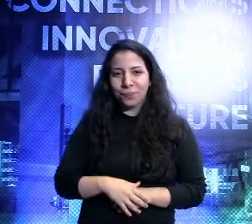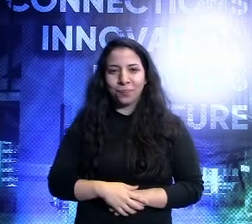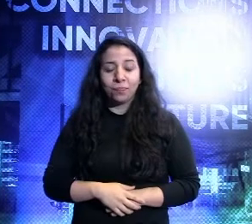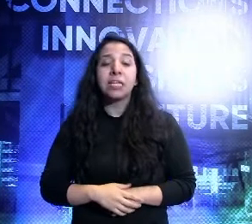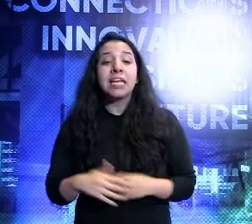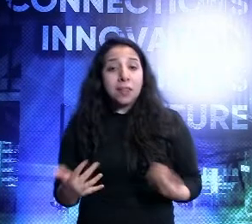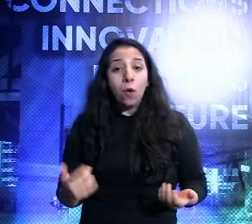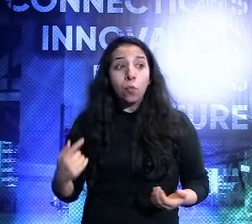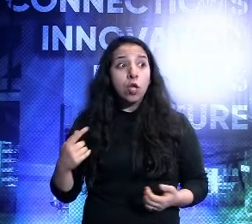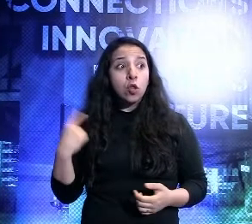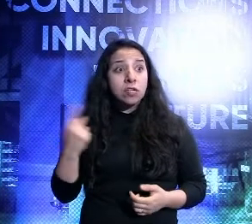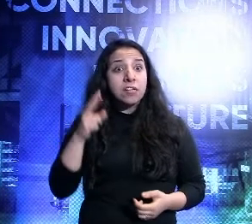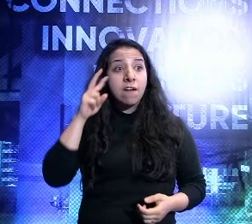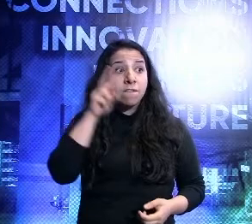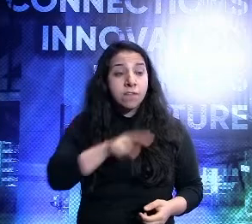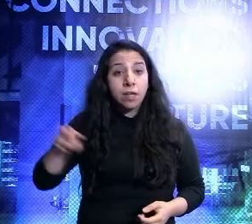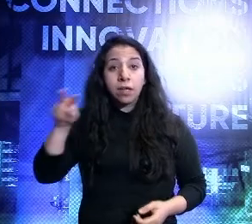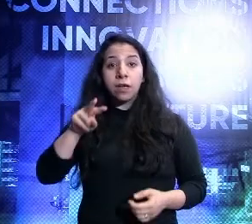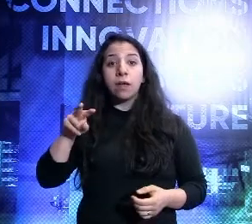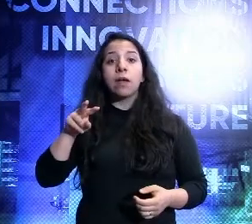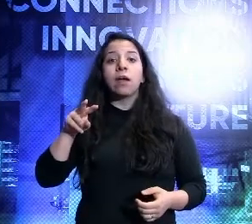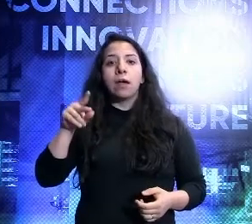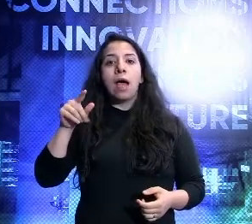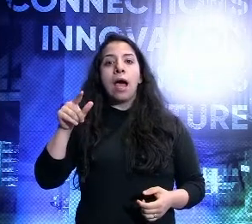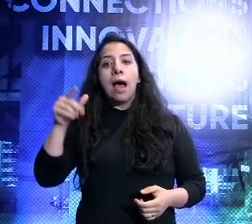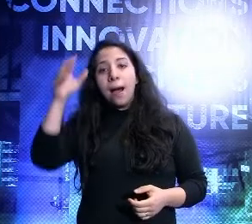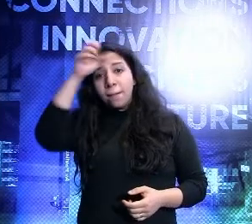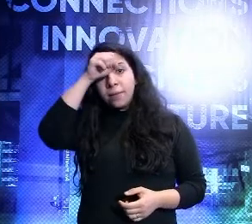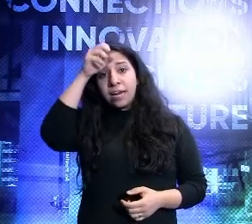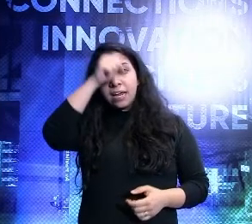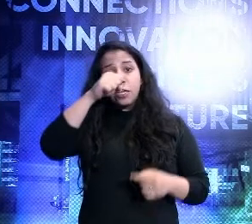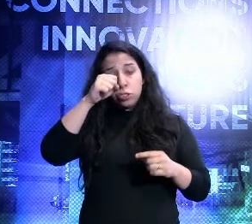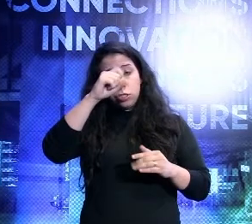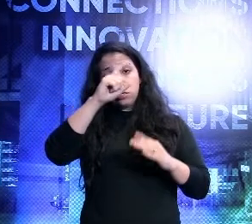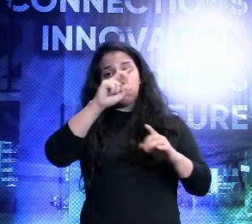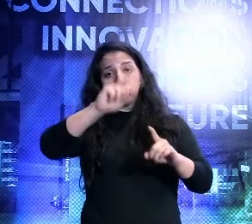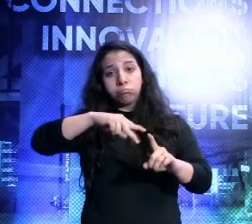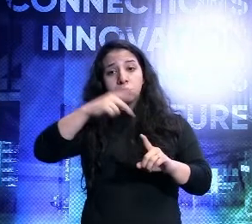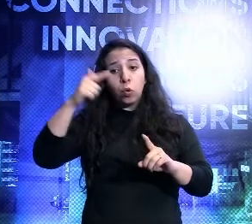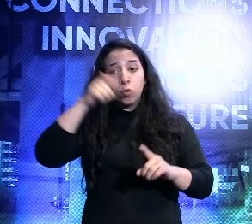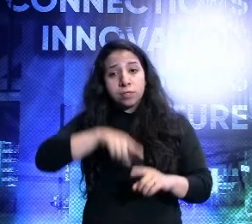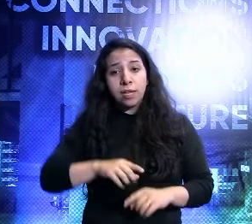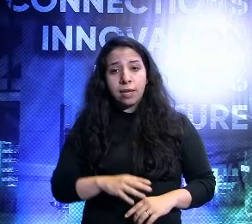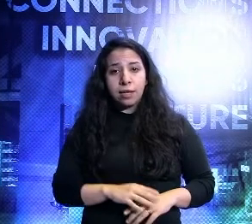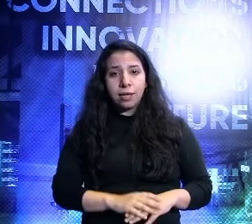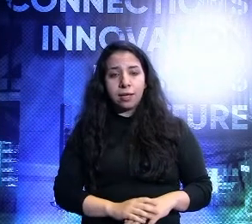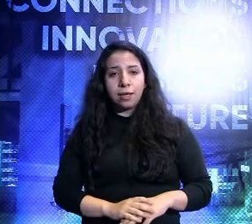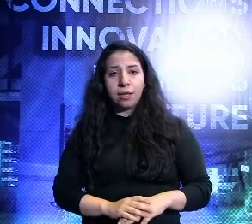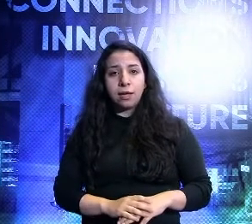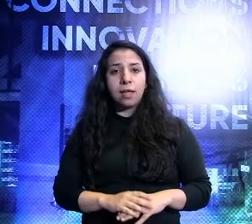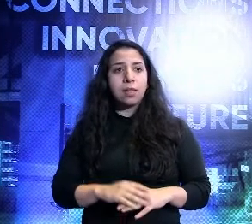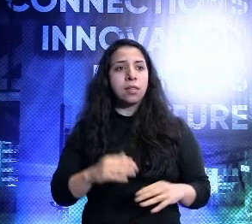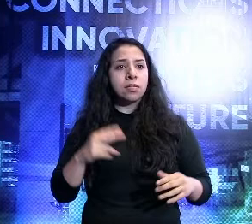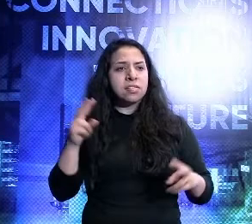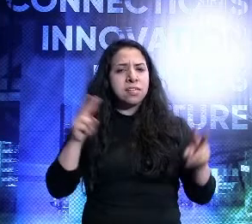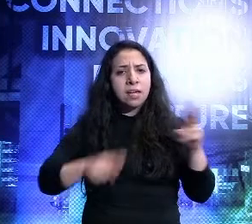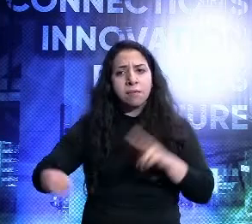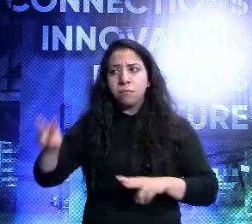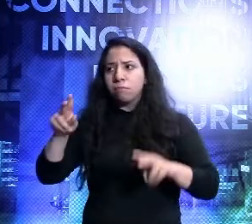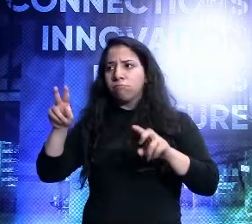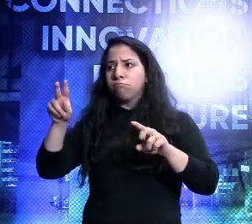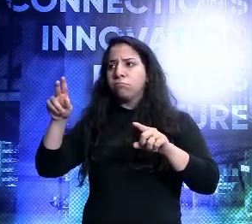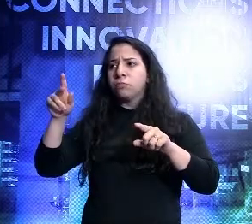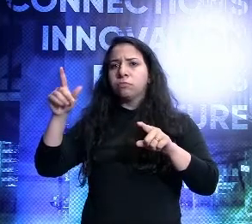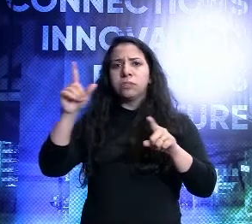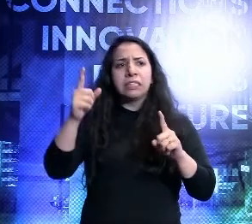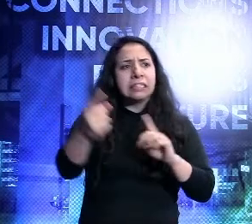Experience versus o design. Criar novos produtos, jornadas, fluxos de valor, sempre observando o cliente, vendo os fatos e dados,